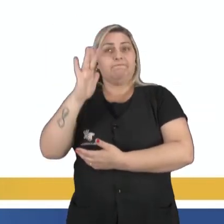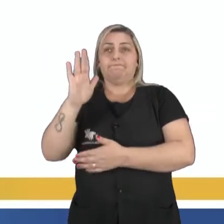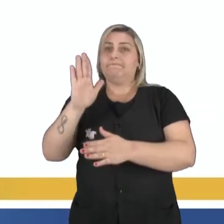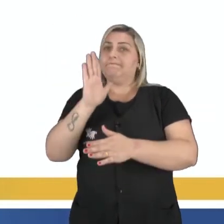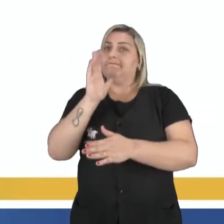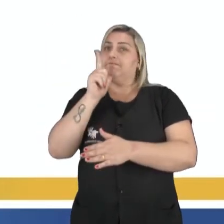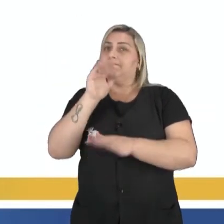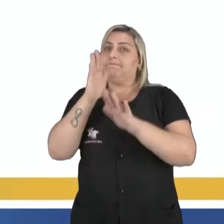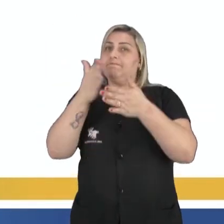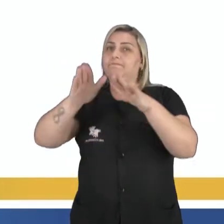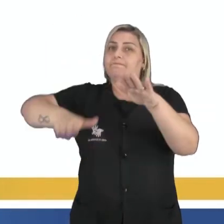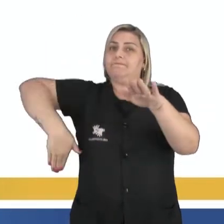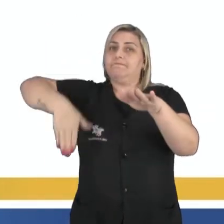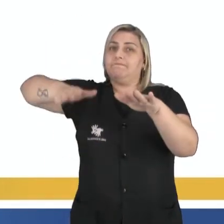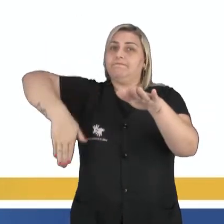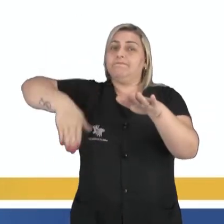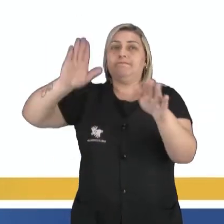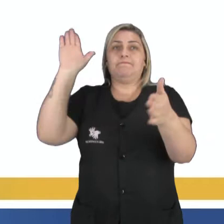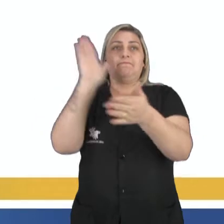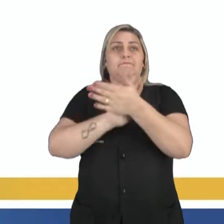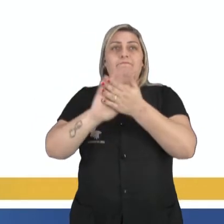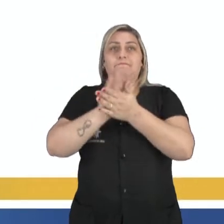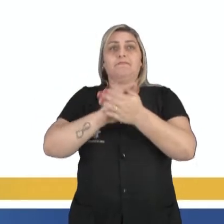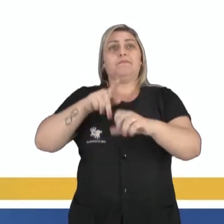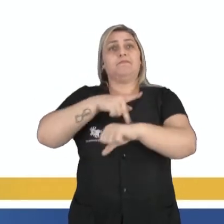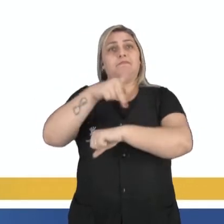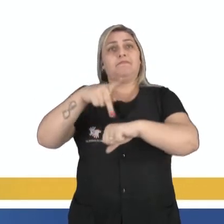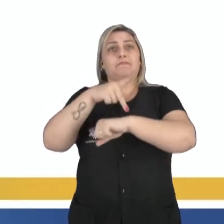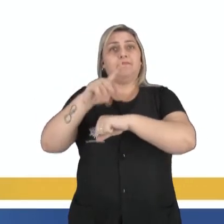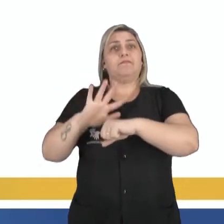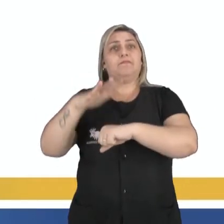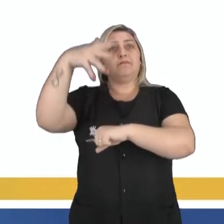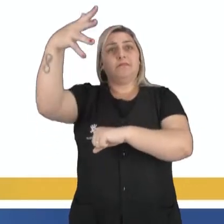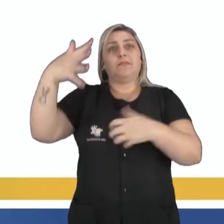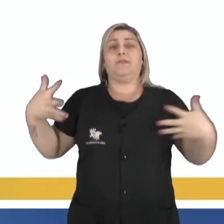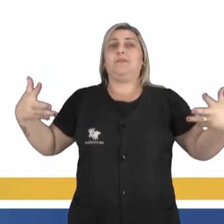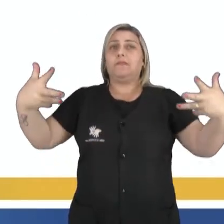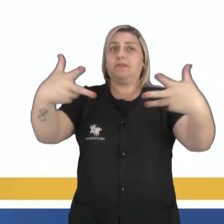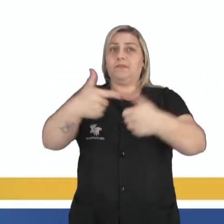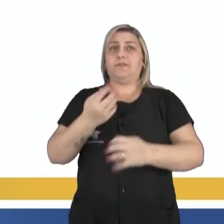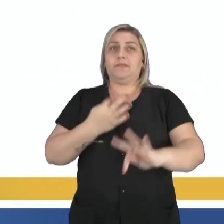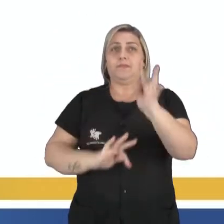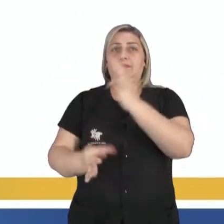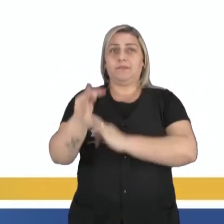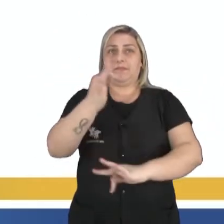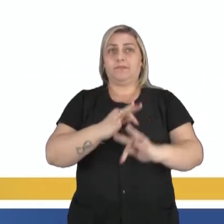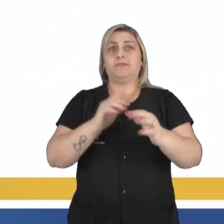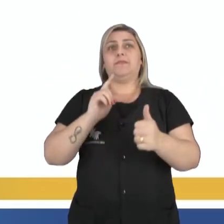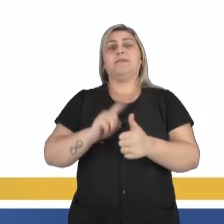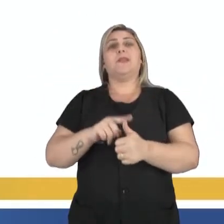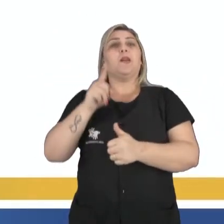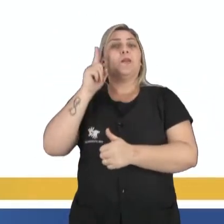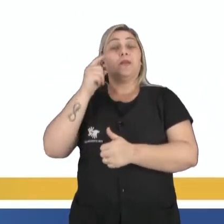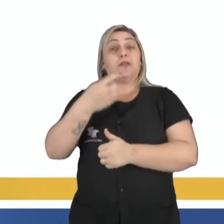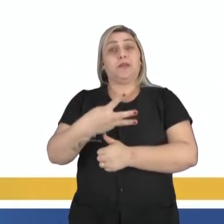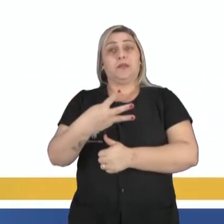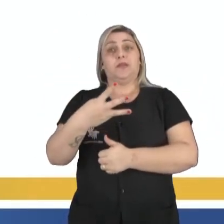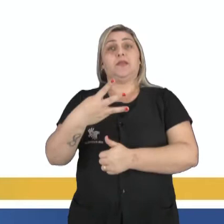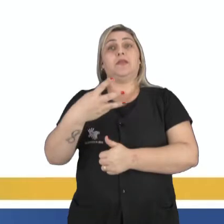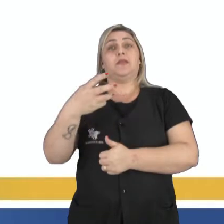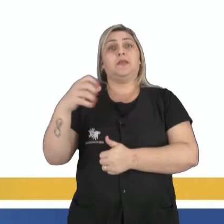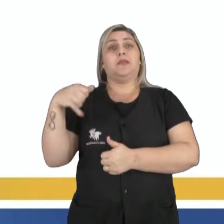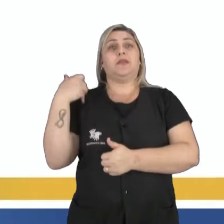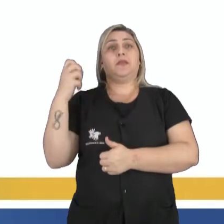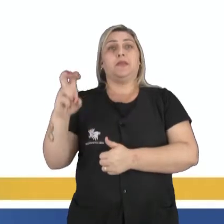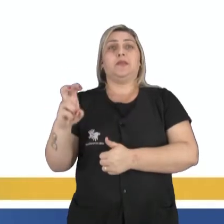sabem nem nadar. Países com maiores índices de desenvolvimento de habilidades tecnológicas nessa faixa, de 3 a 5